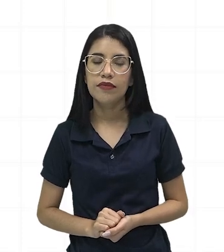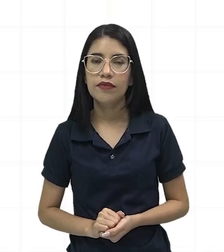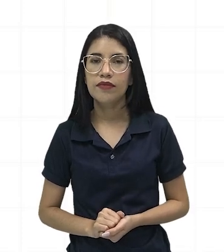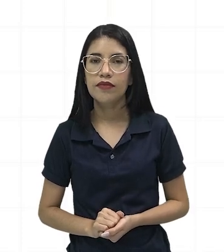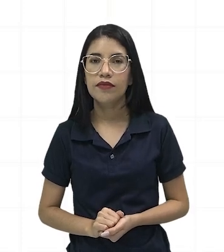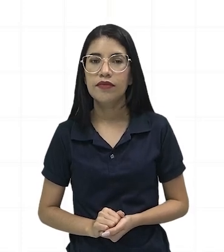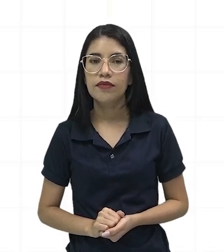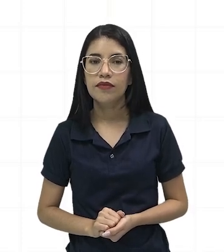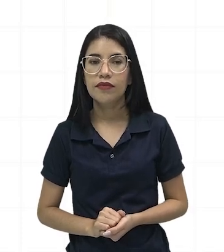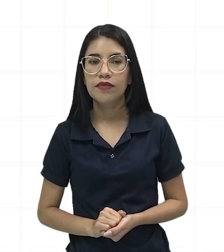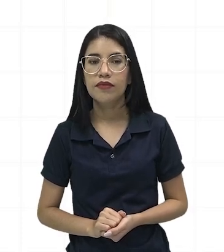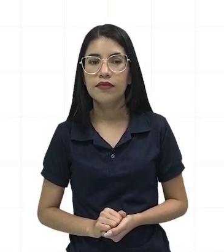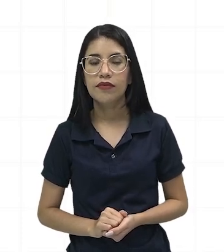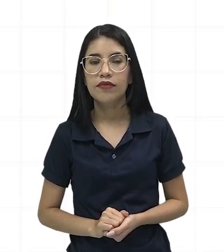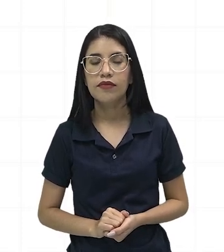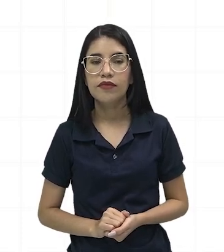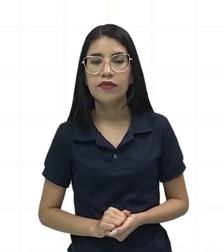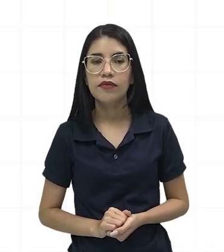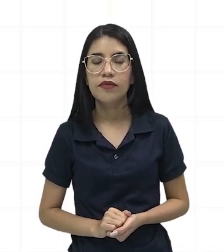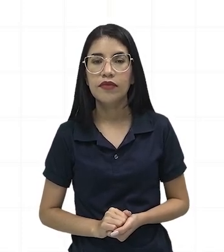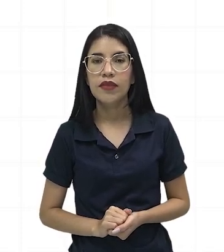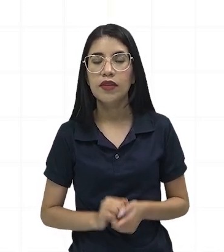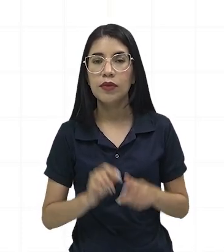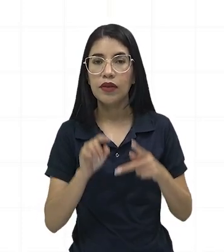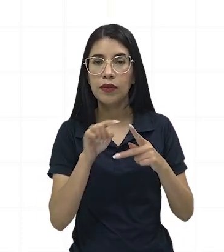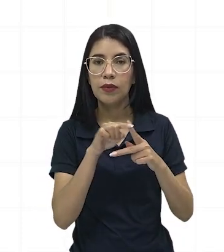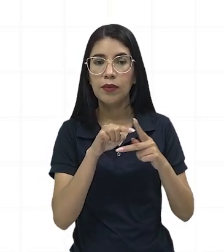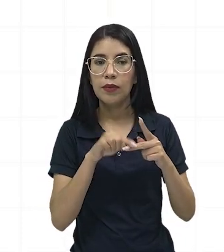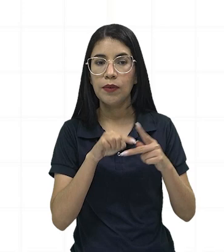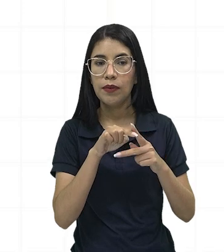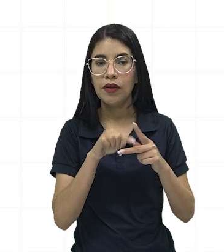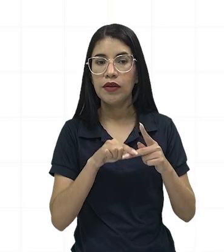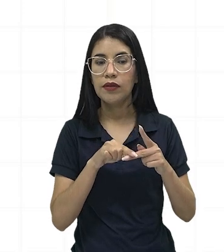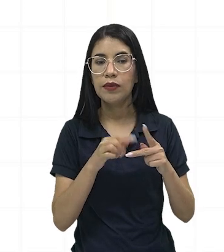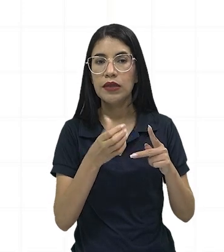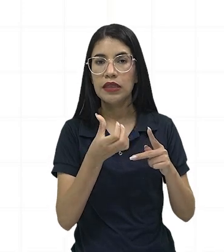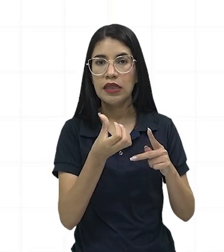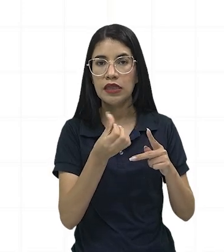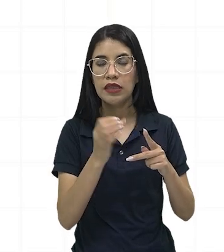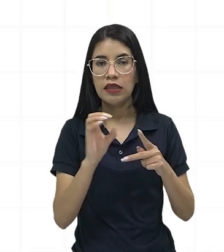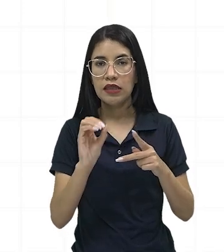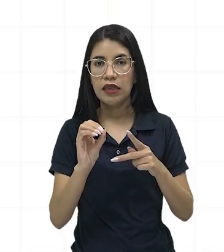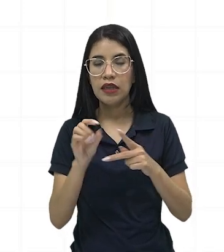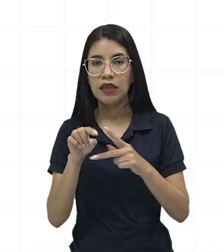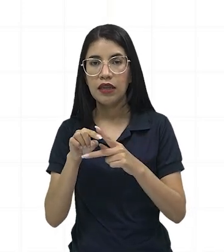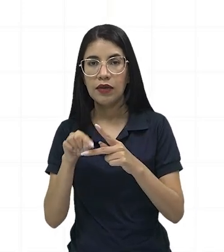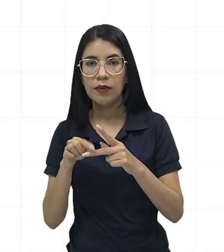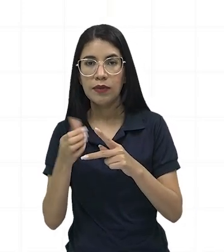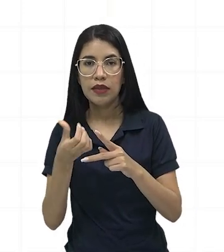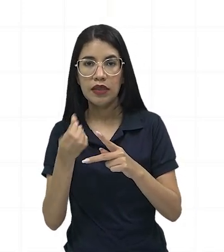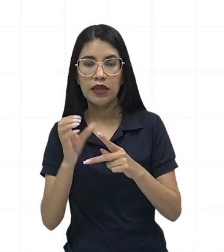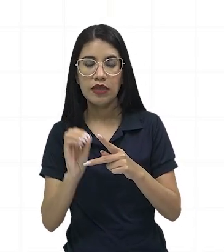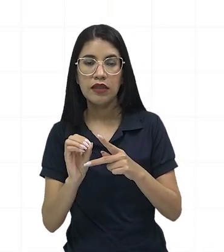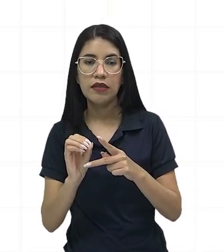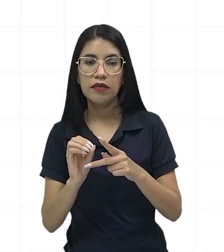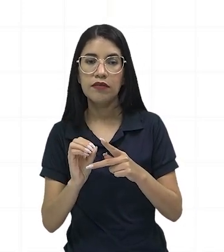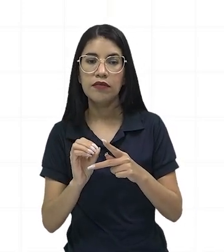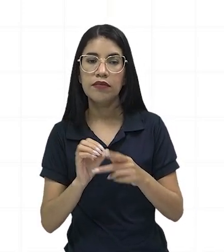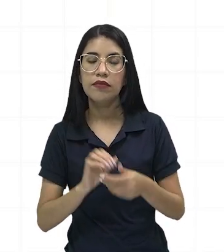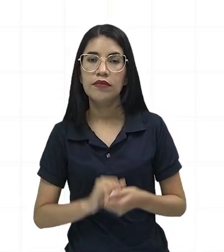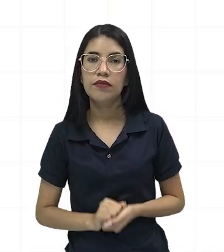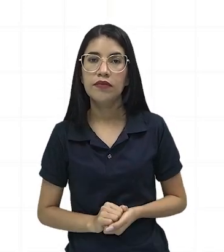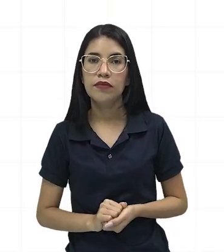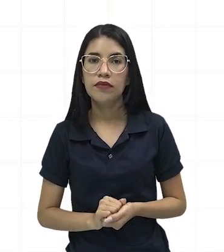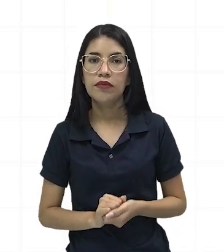aqui nós temos de novo, ó, então, professor, agora eu estou pegando a ideia, ó, dois ângulos internos, então temos aqui